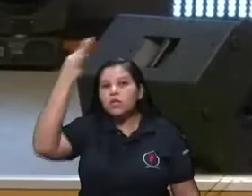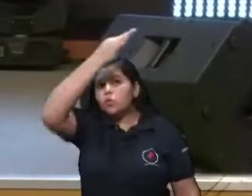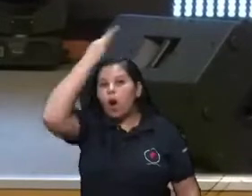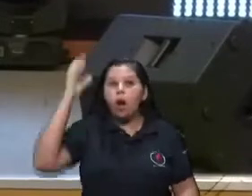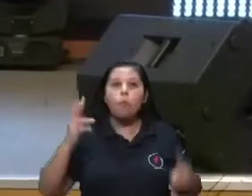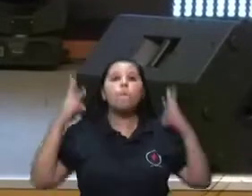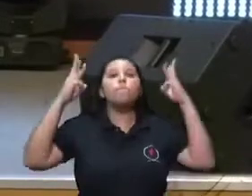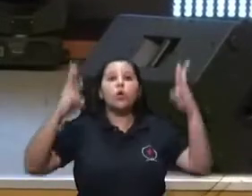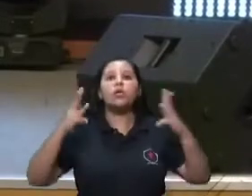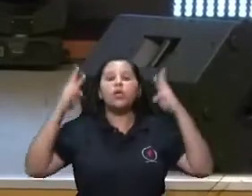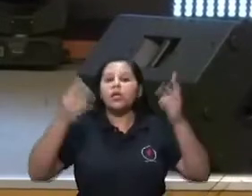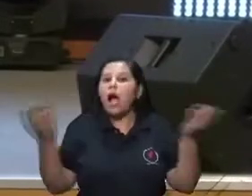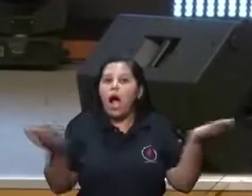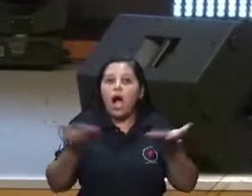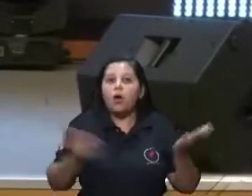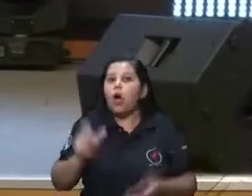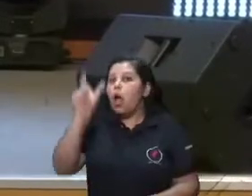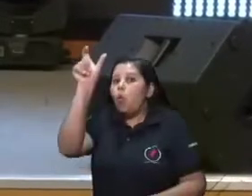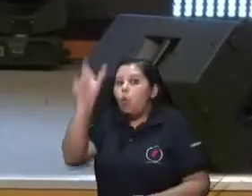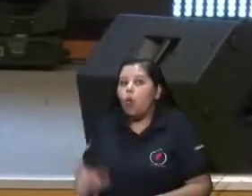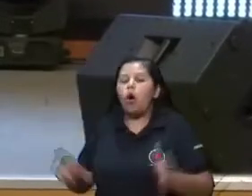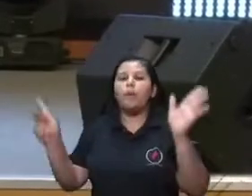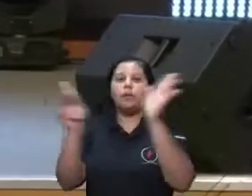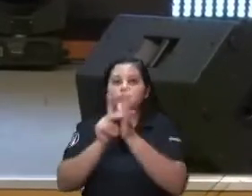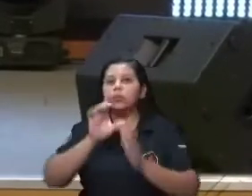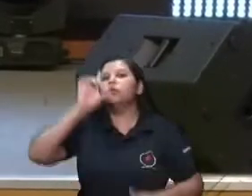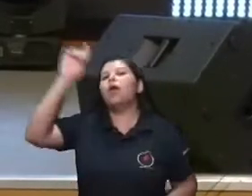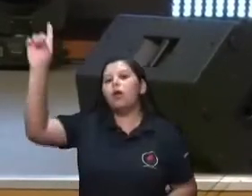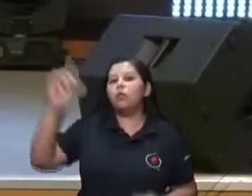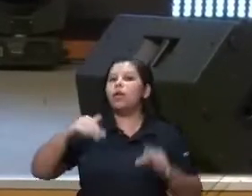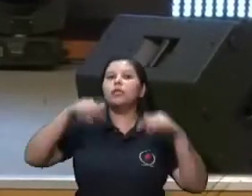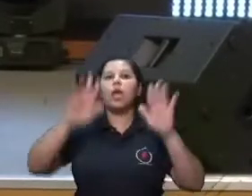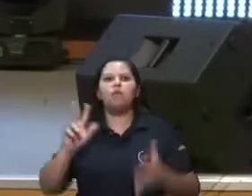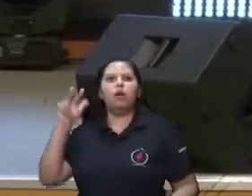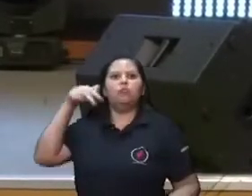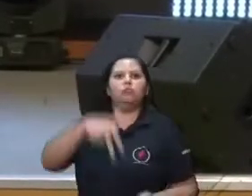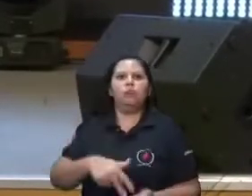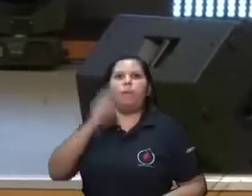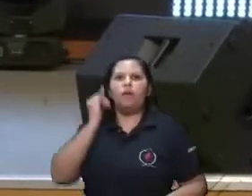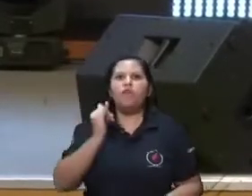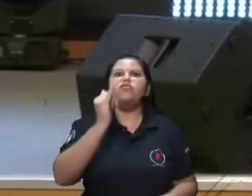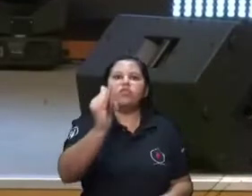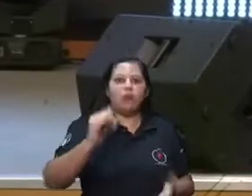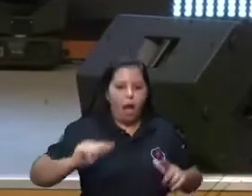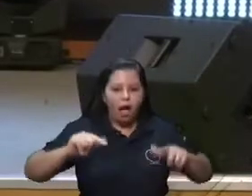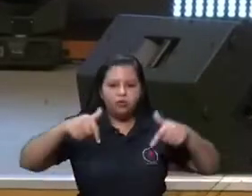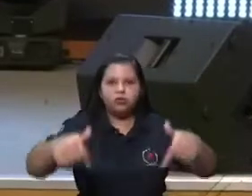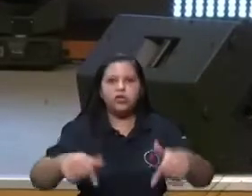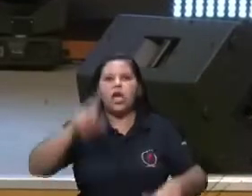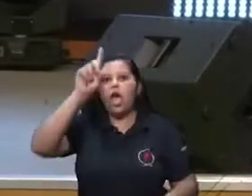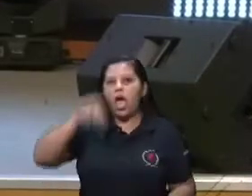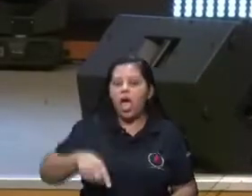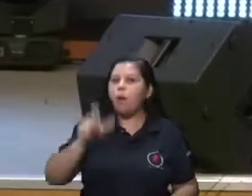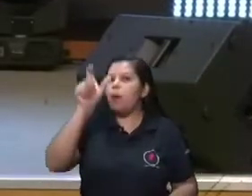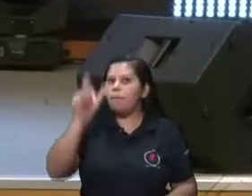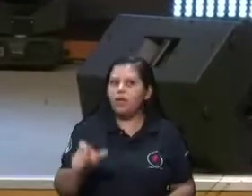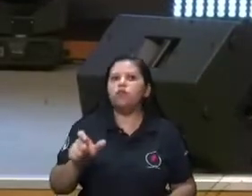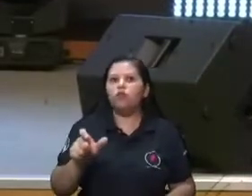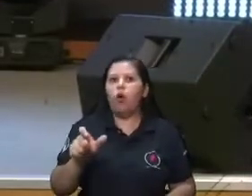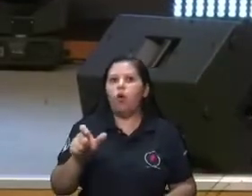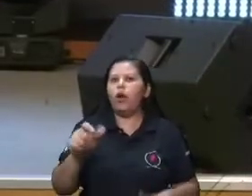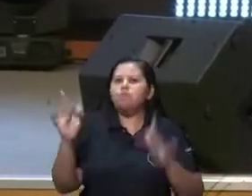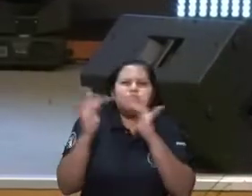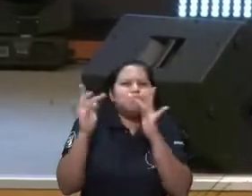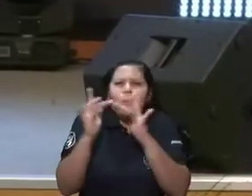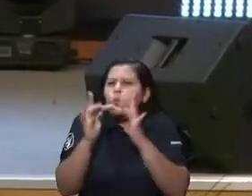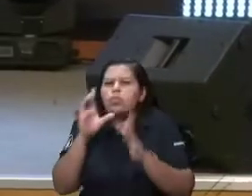profetizar agora é um homem de Deus. Quem vai se levantar para profetizar agora é alguém que aponta para a figura de Cristo. E